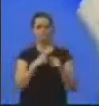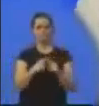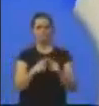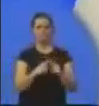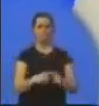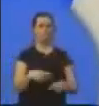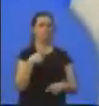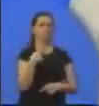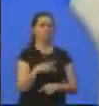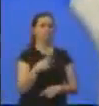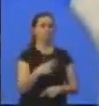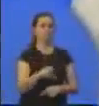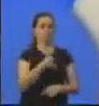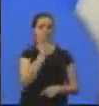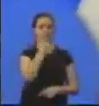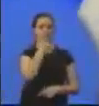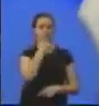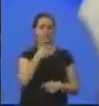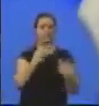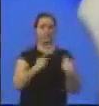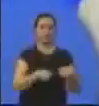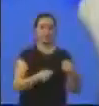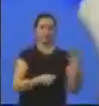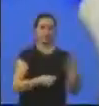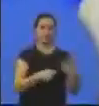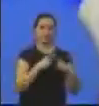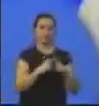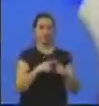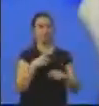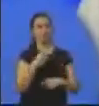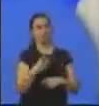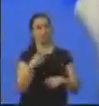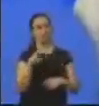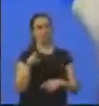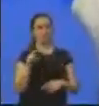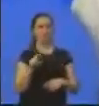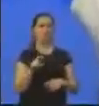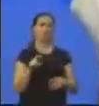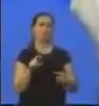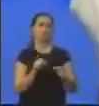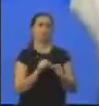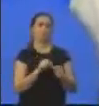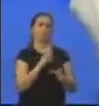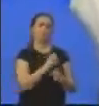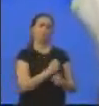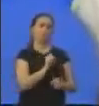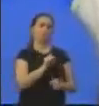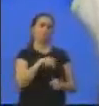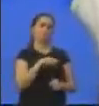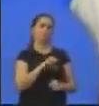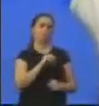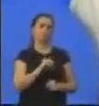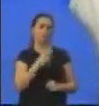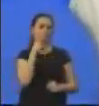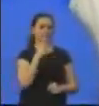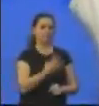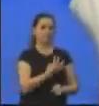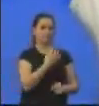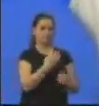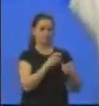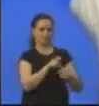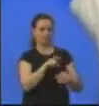porque eu preciso do 4x e do 3x. Então, o que eu fiz? O seno de 4x está em cima, então precisa aparecer um 4x